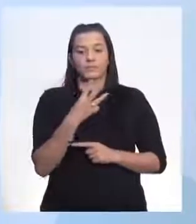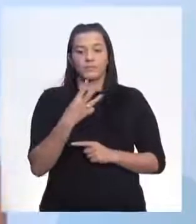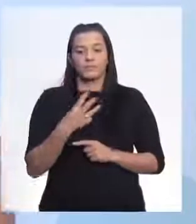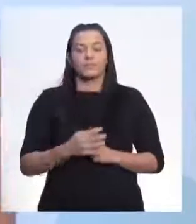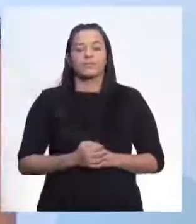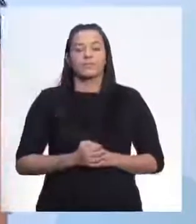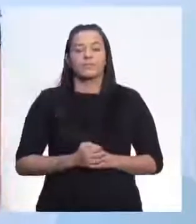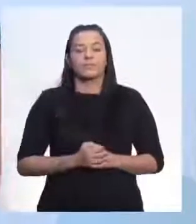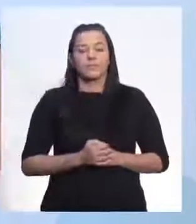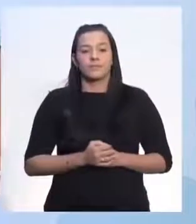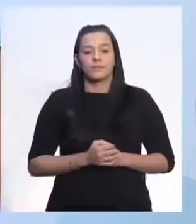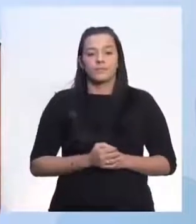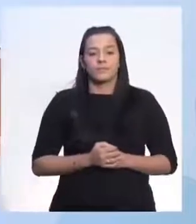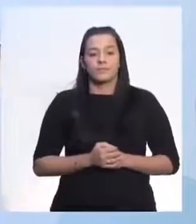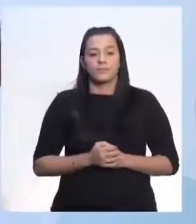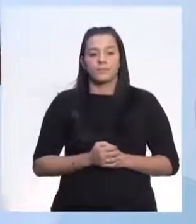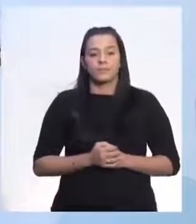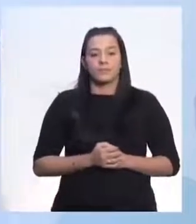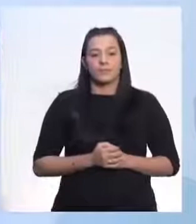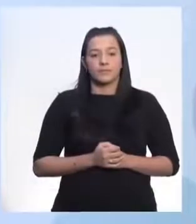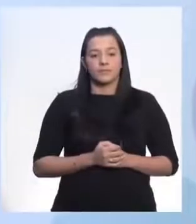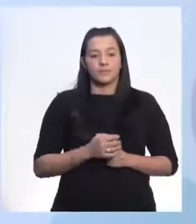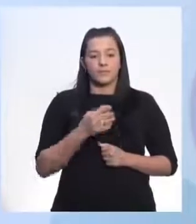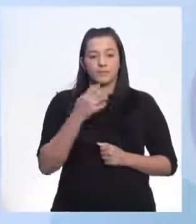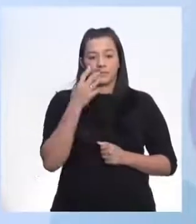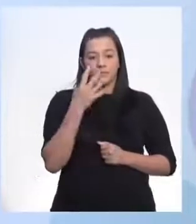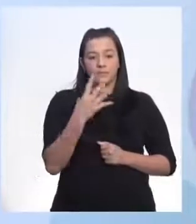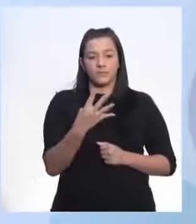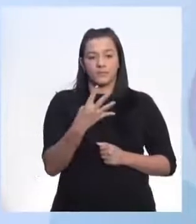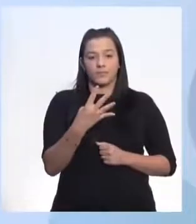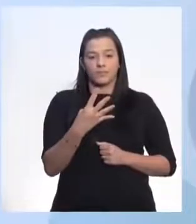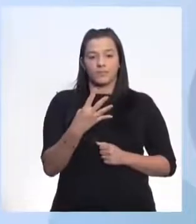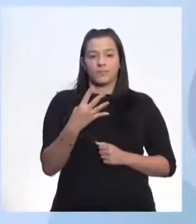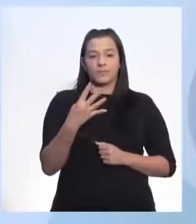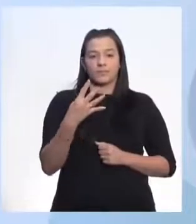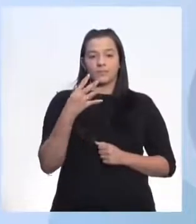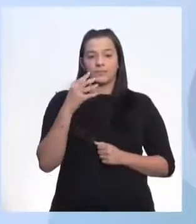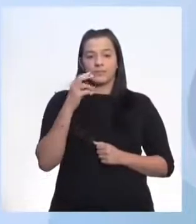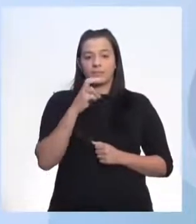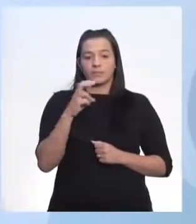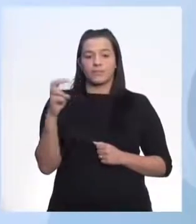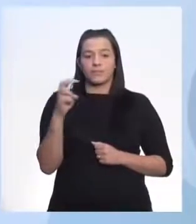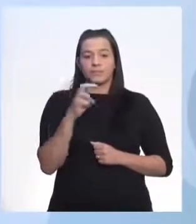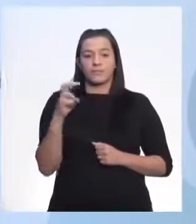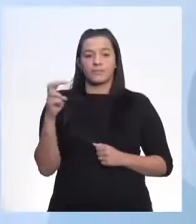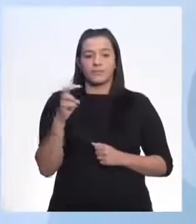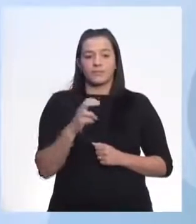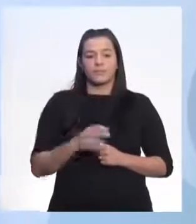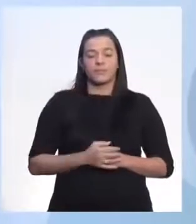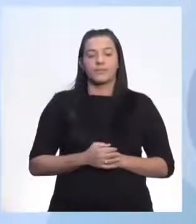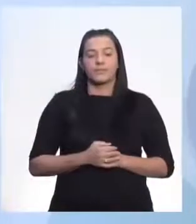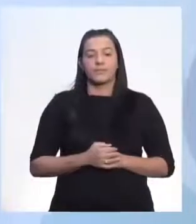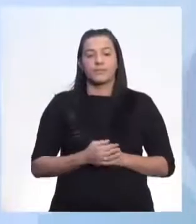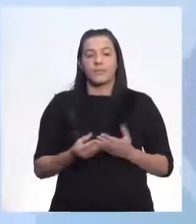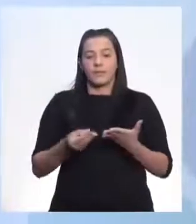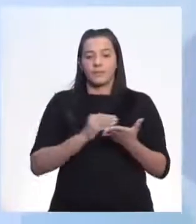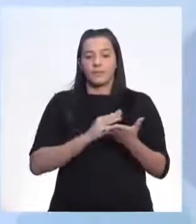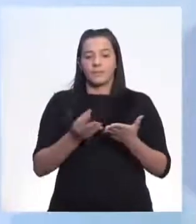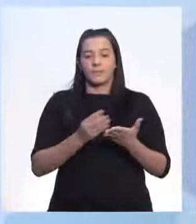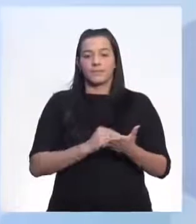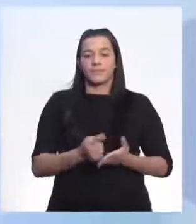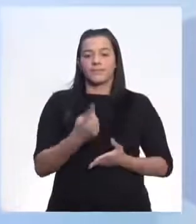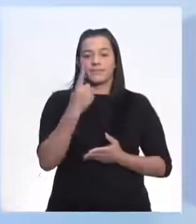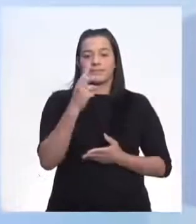Professora Roberta, passa para mim o resultado? Dá 455. Outra coisa, professora Inês, eles estão falando que é página 15, atividade